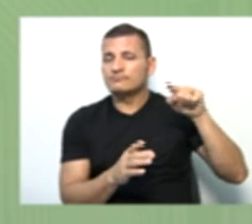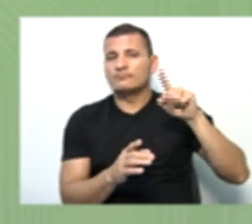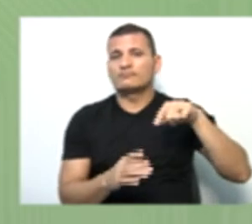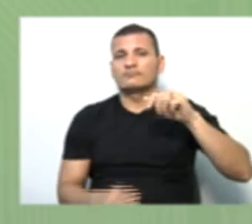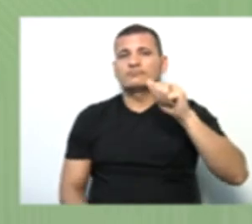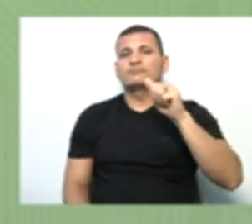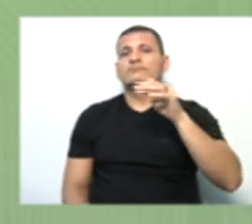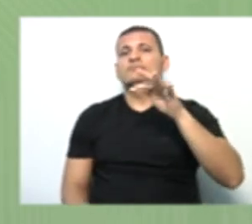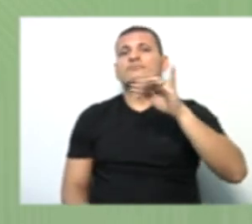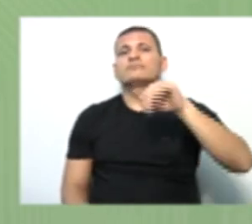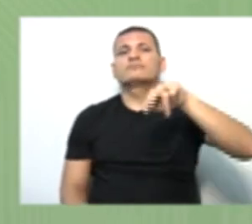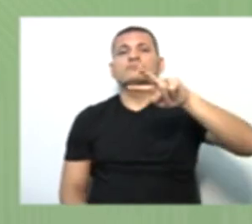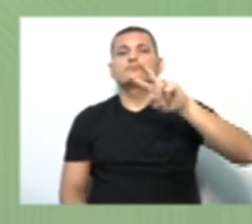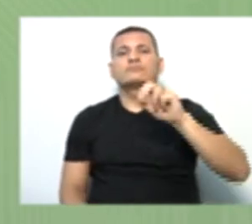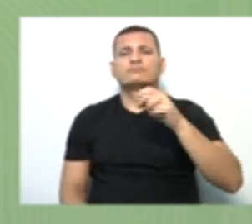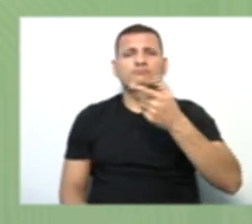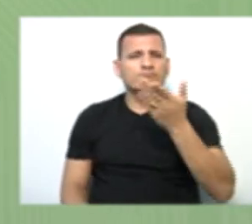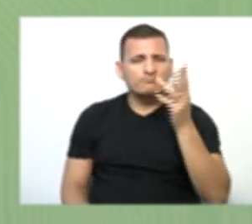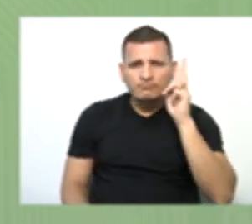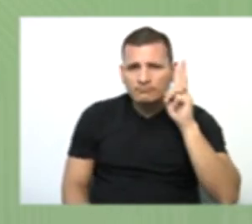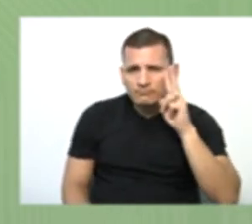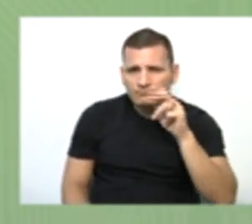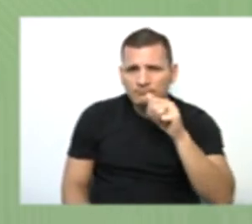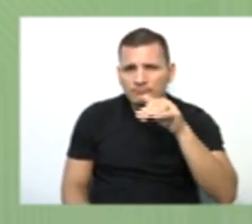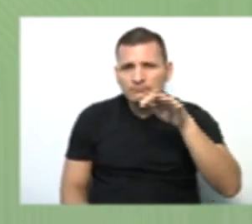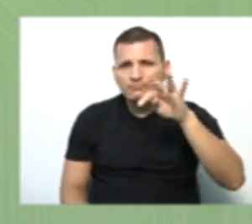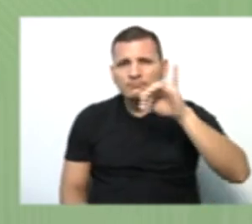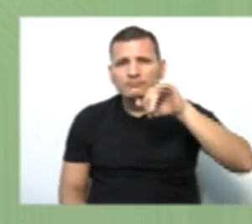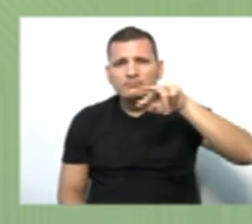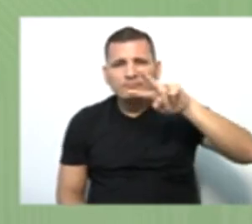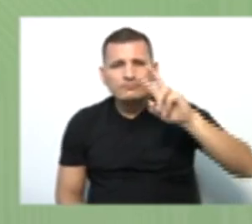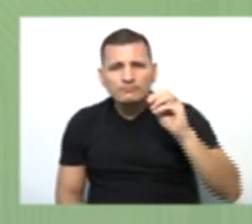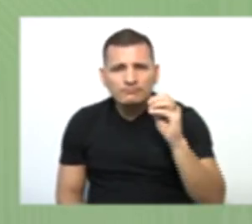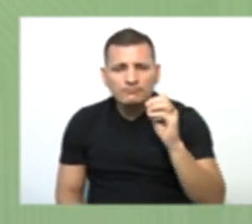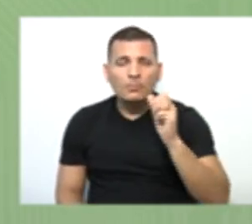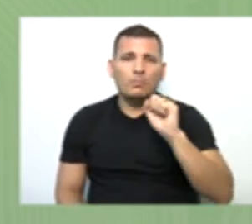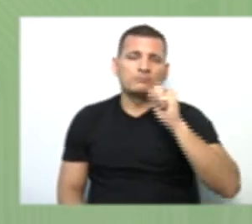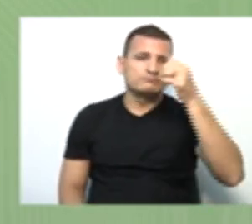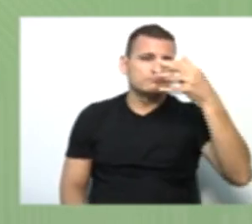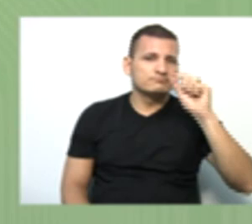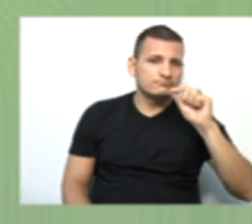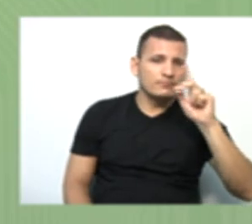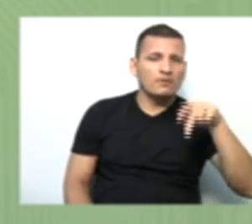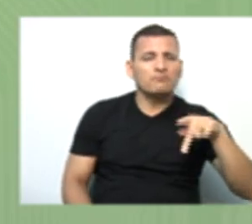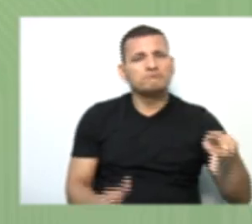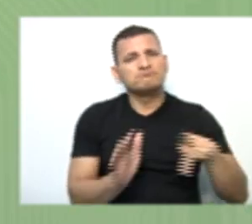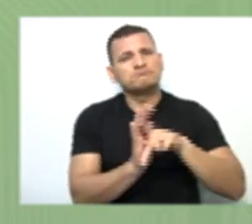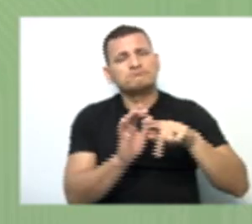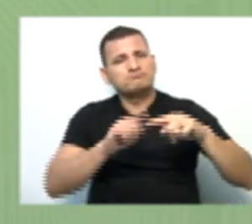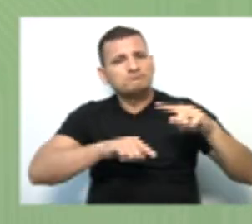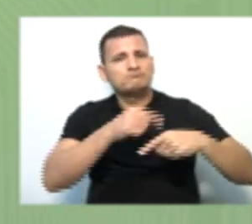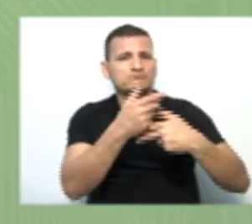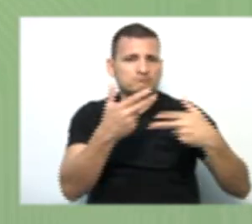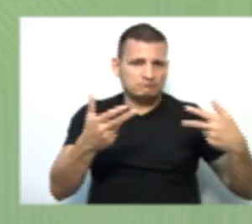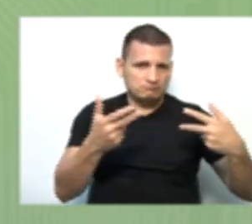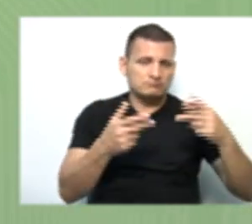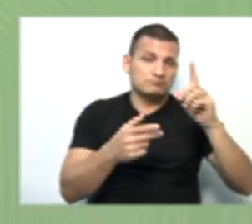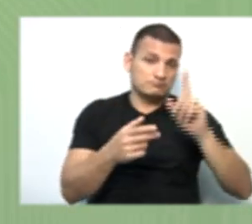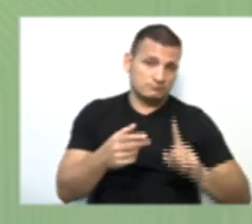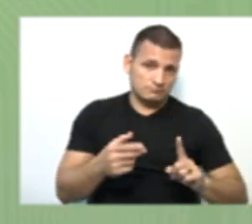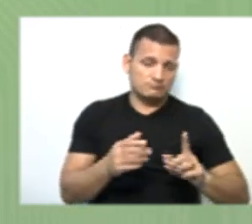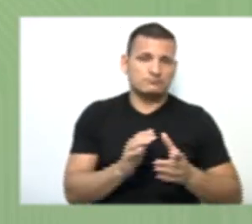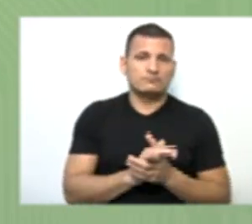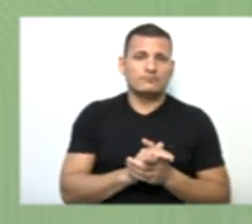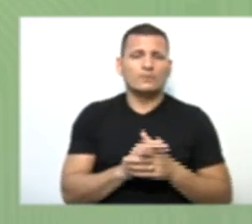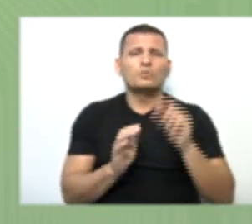é o ativo? Vocês lembram? O ativo a gente pode resumir ele em bens e direitos. O que são os bens? Os bens são